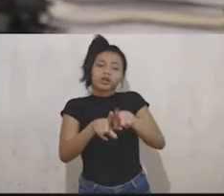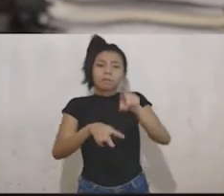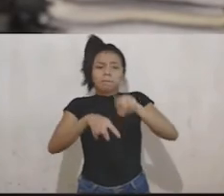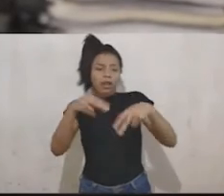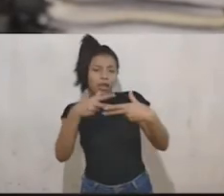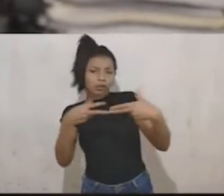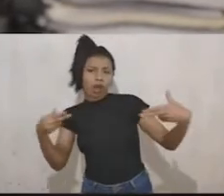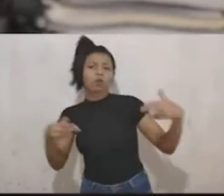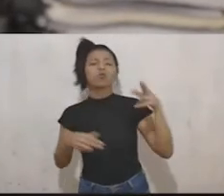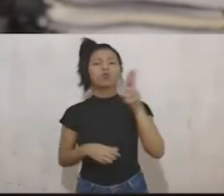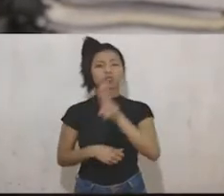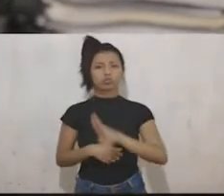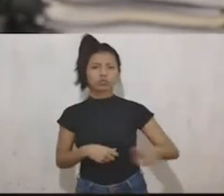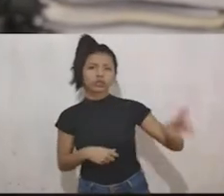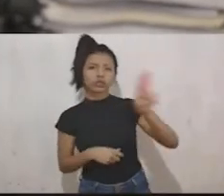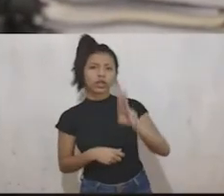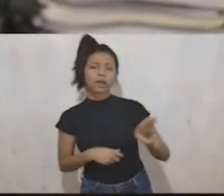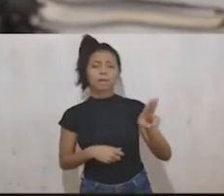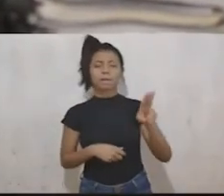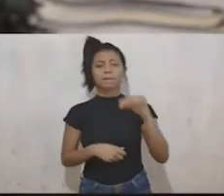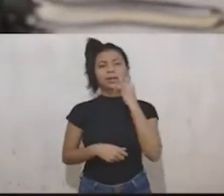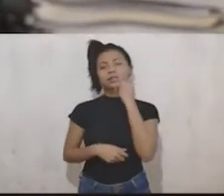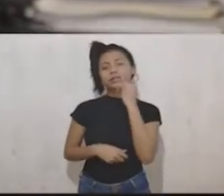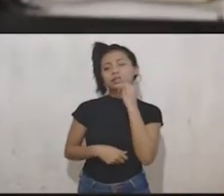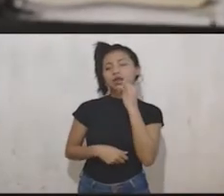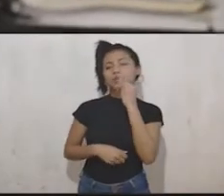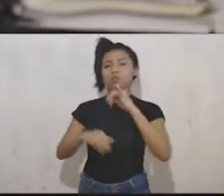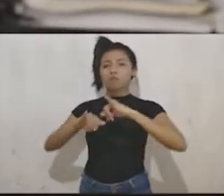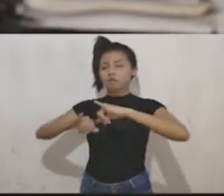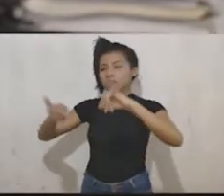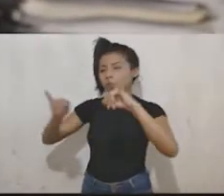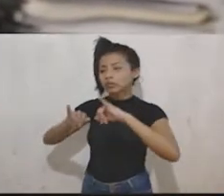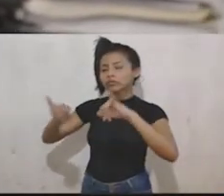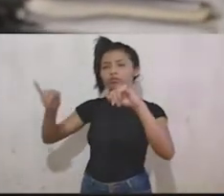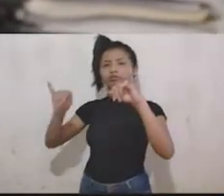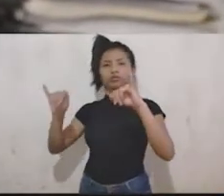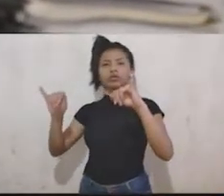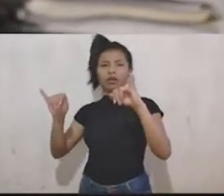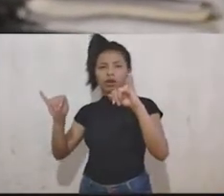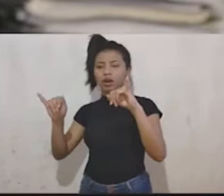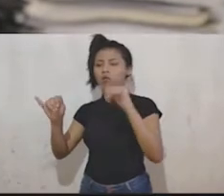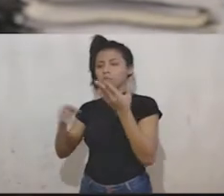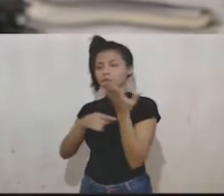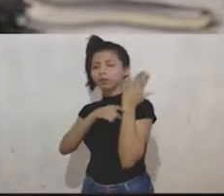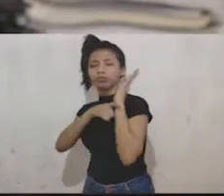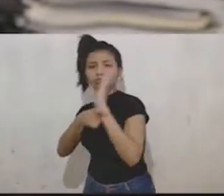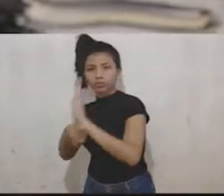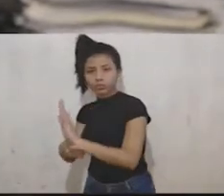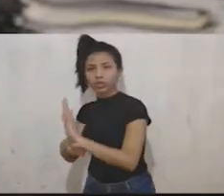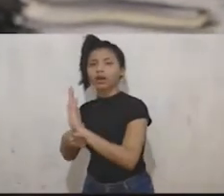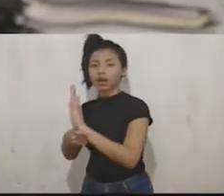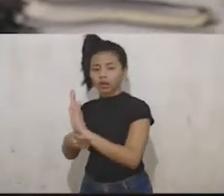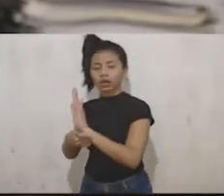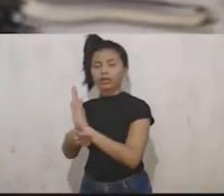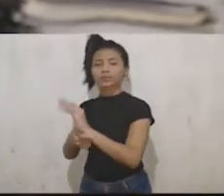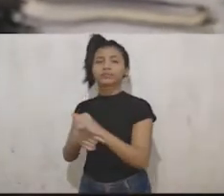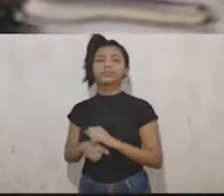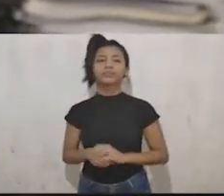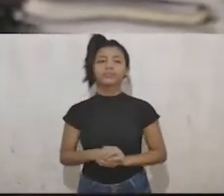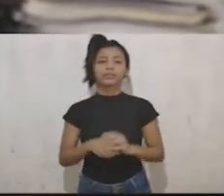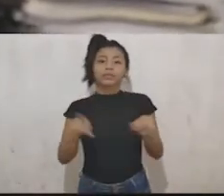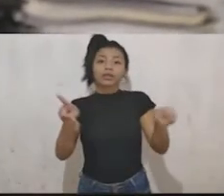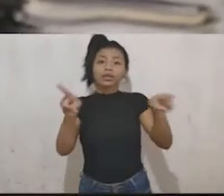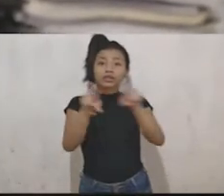né, como mídias também para ajudar no atendimento do aluno. Utilizamos os